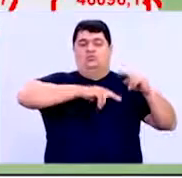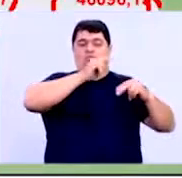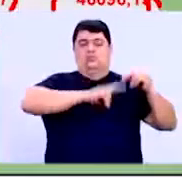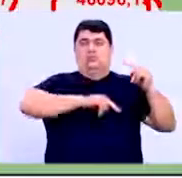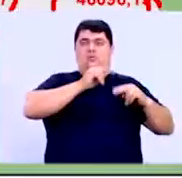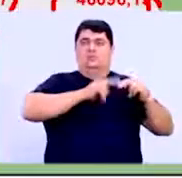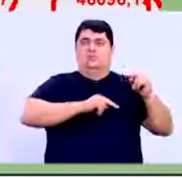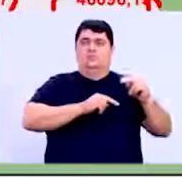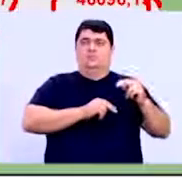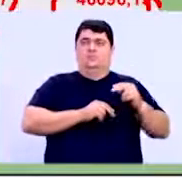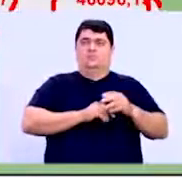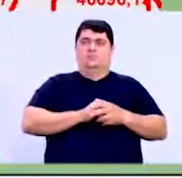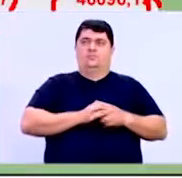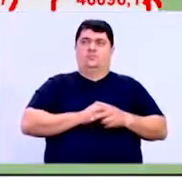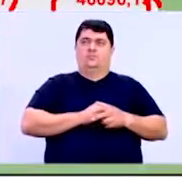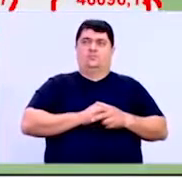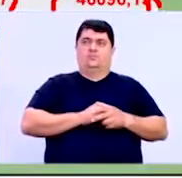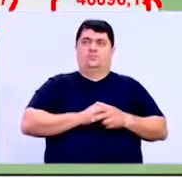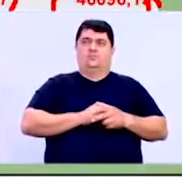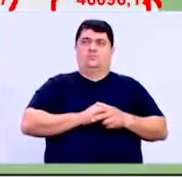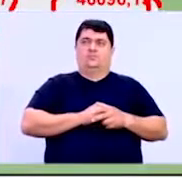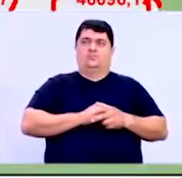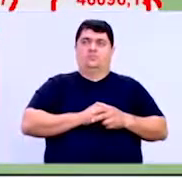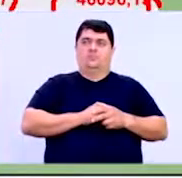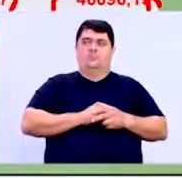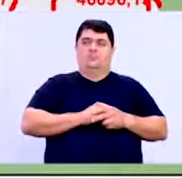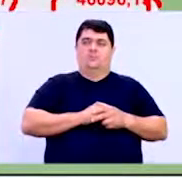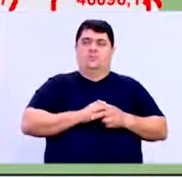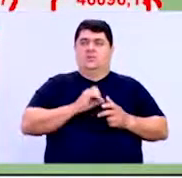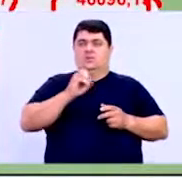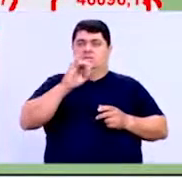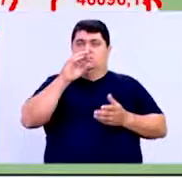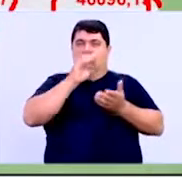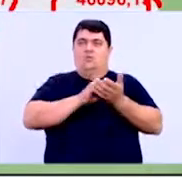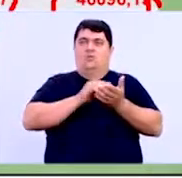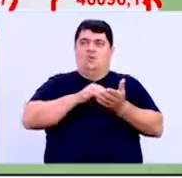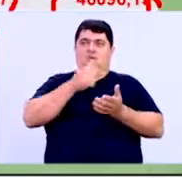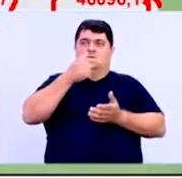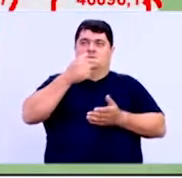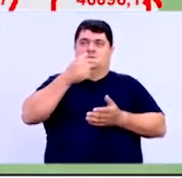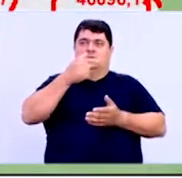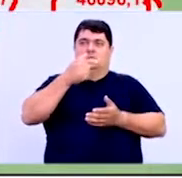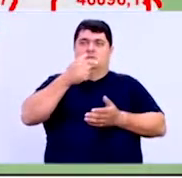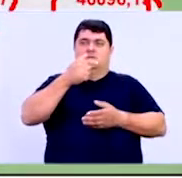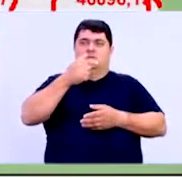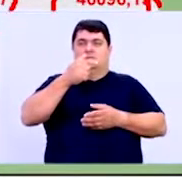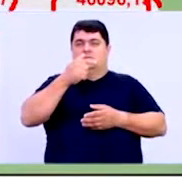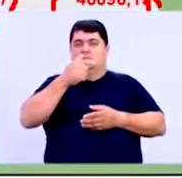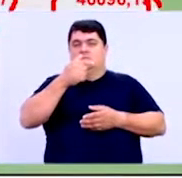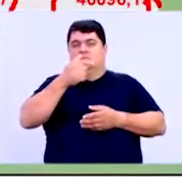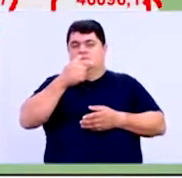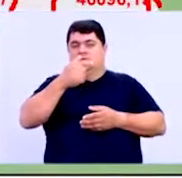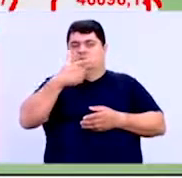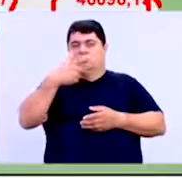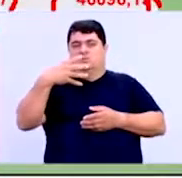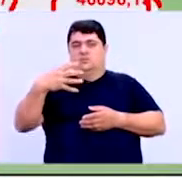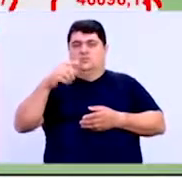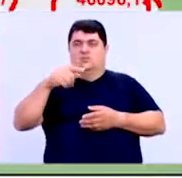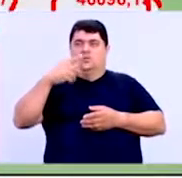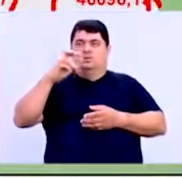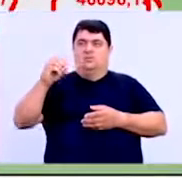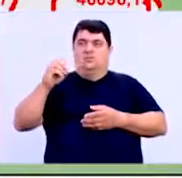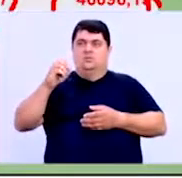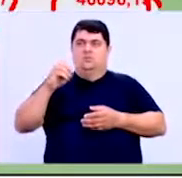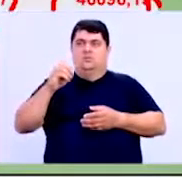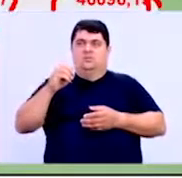eu tivesse colocado 724 aqui, todo mundo teria entendido que é 1.216, e aqui mais